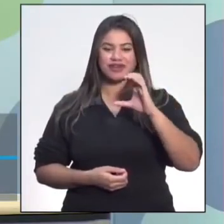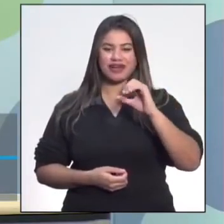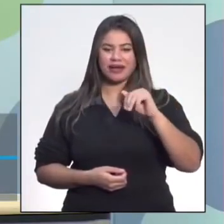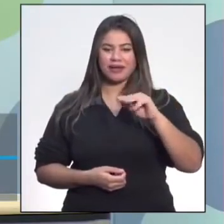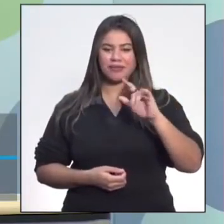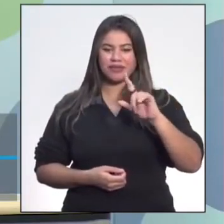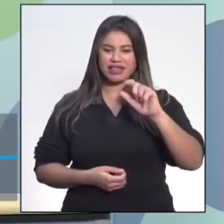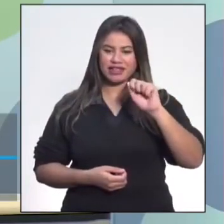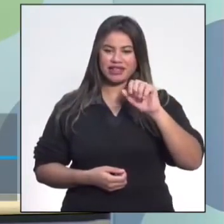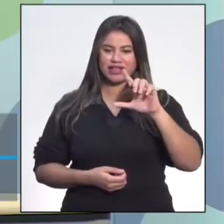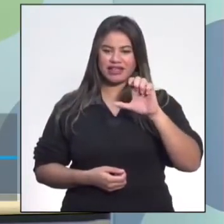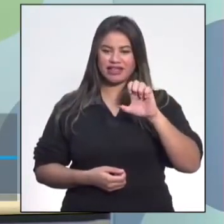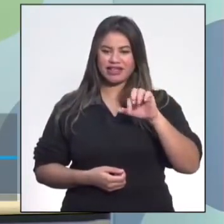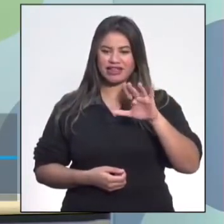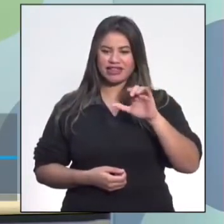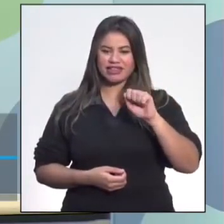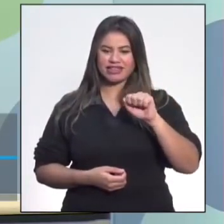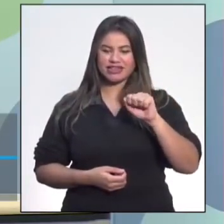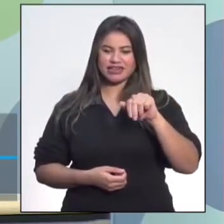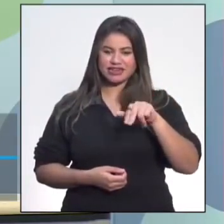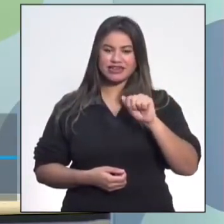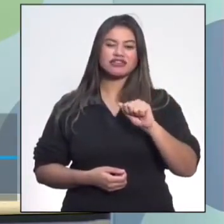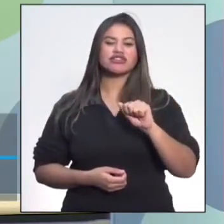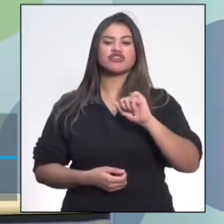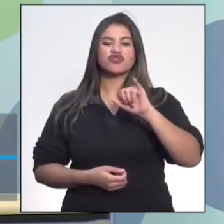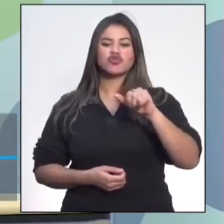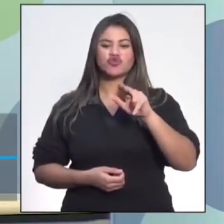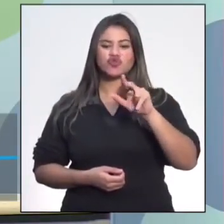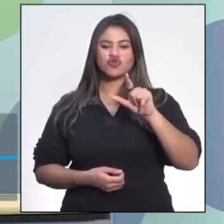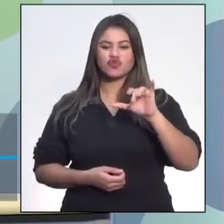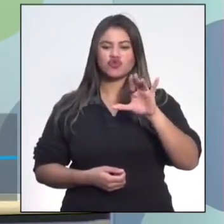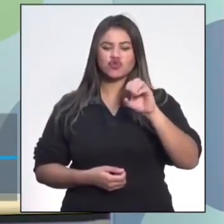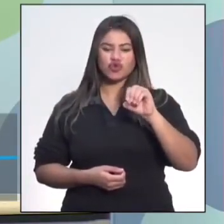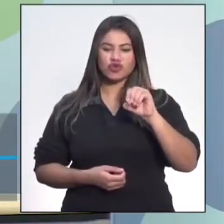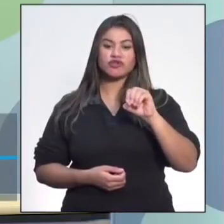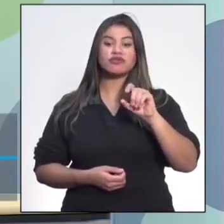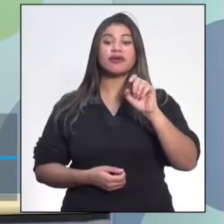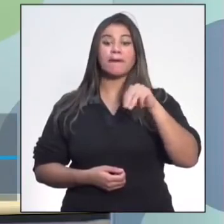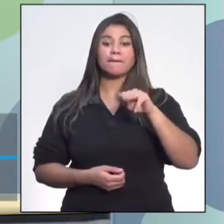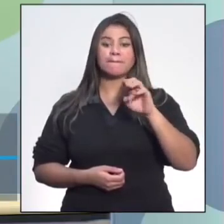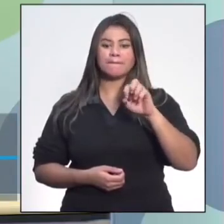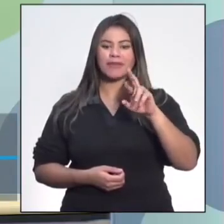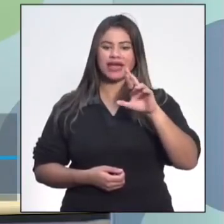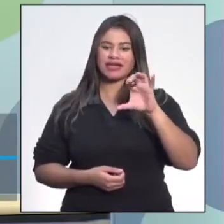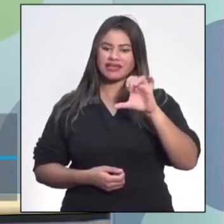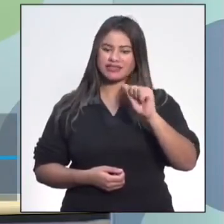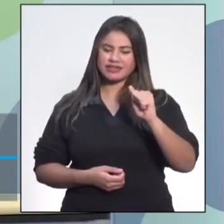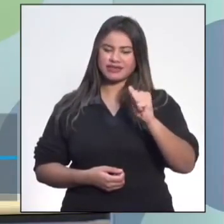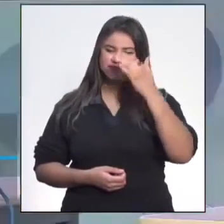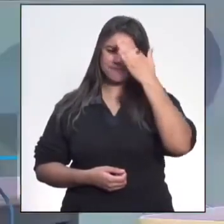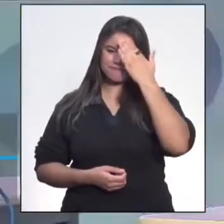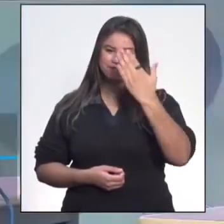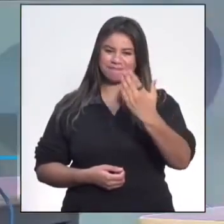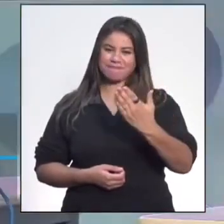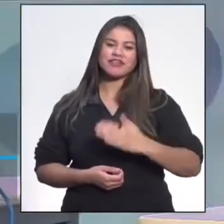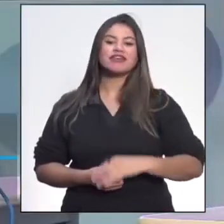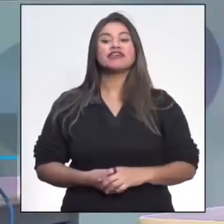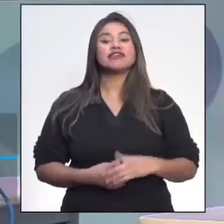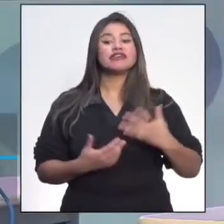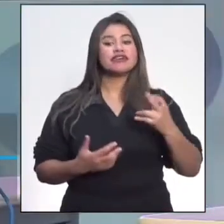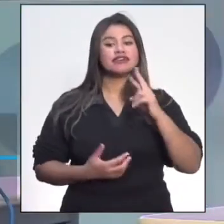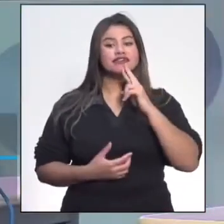Camila, Eliana, do professor Júlio e da professora Mércia. E aí, professora Roberta, qual é a resposta? Então, vamos